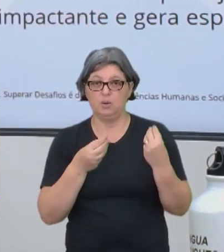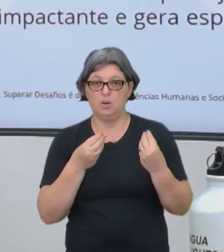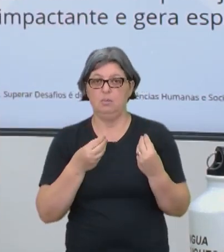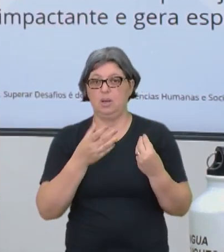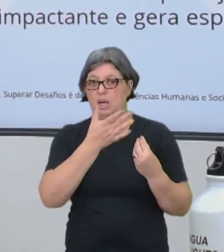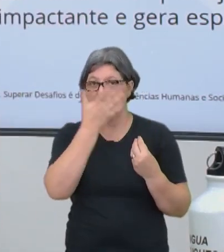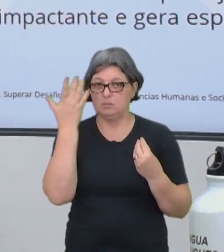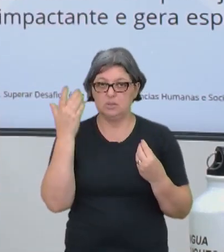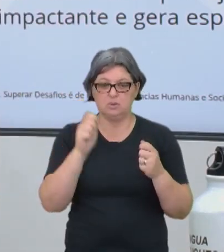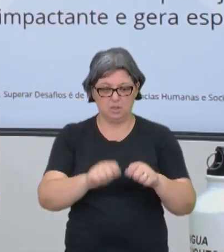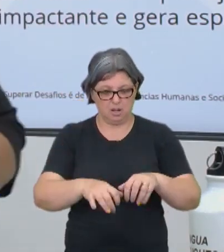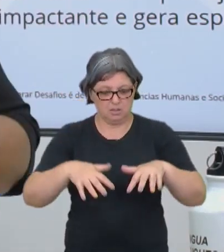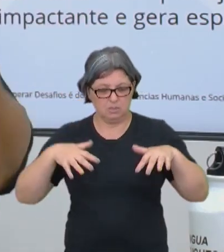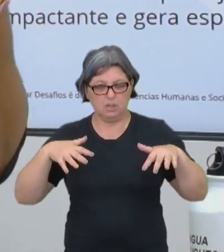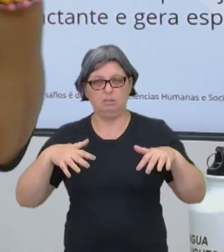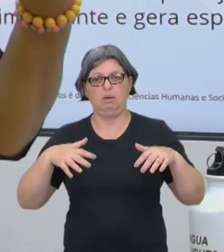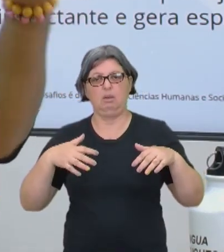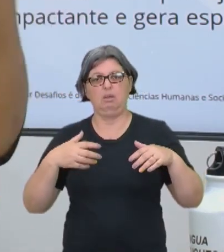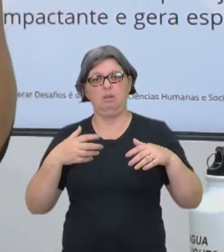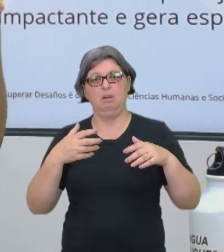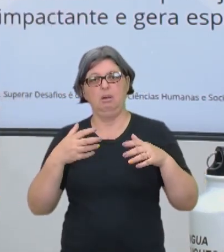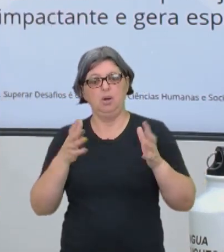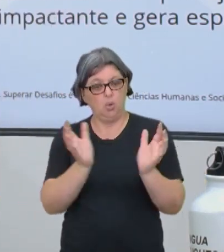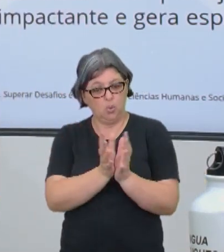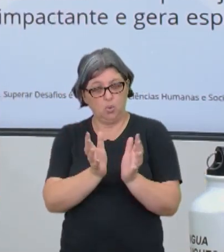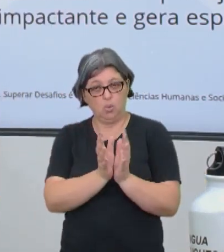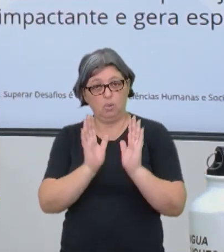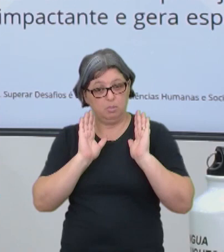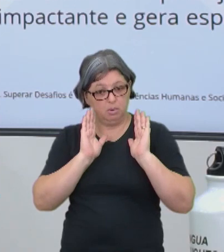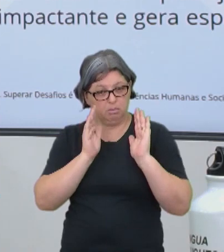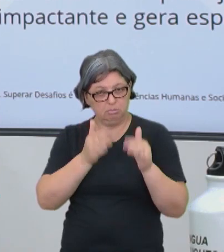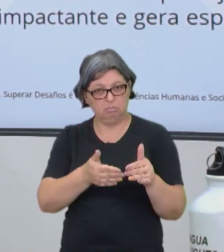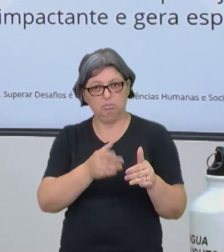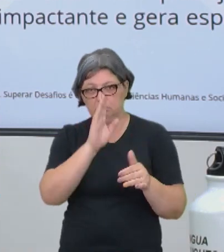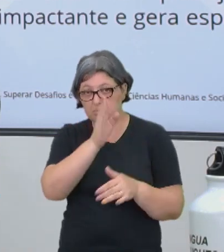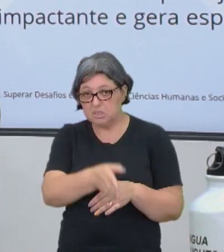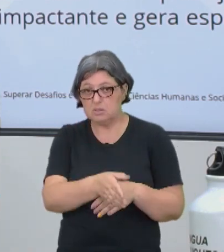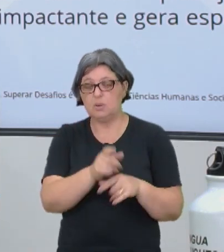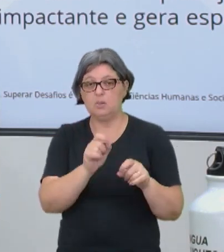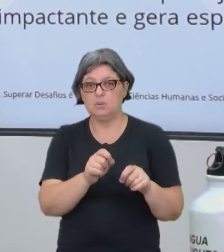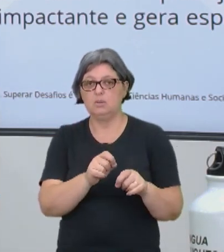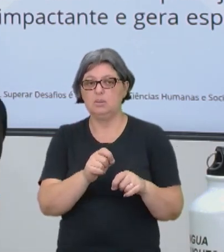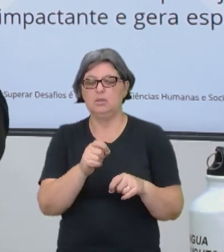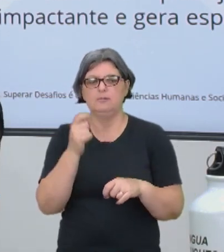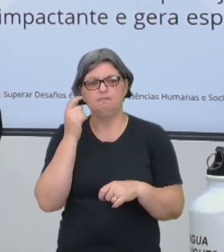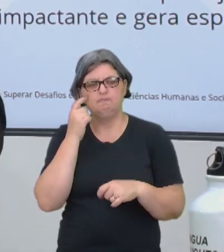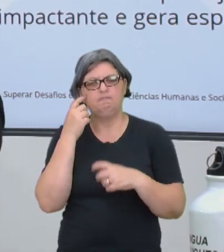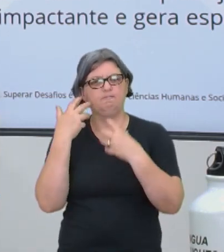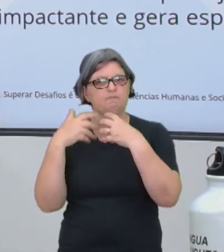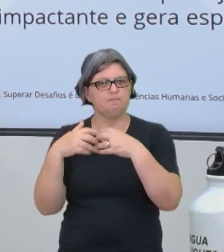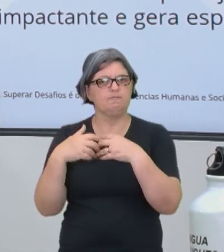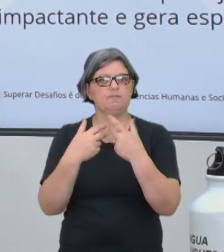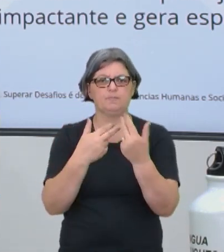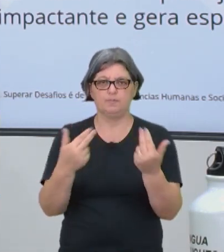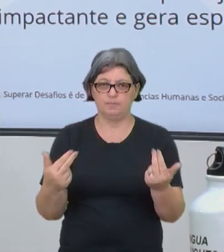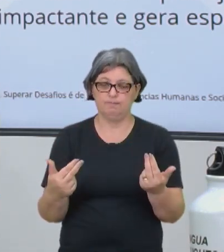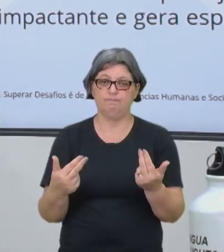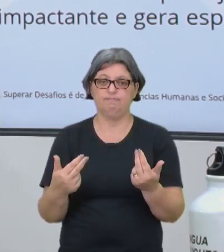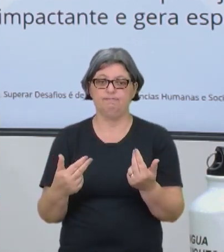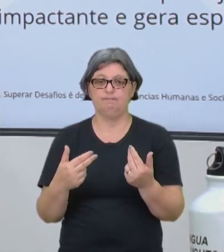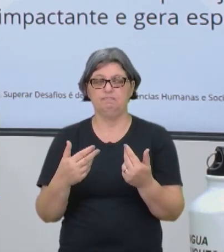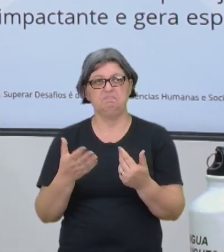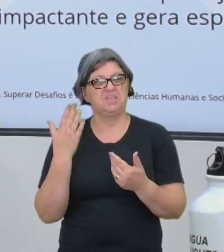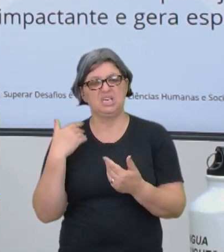né, a plateia, o público-alvo, pensando, nossa, isso fez eu pensar sobre certas questões que eu não